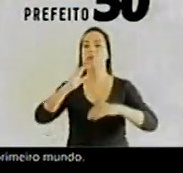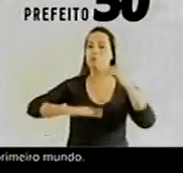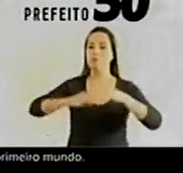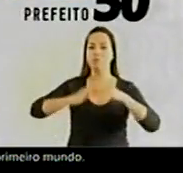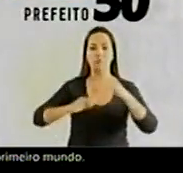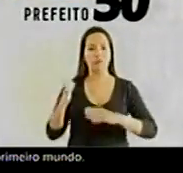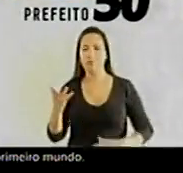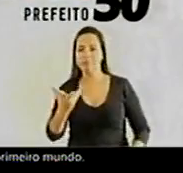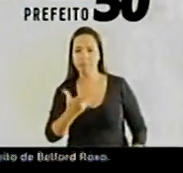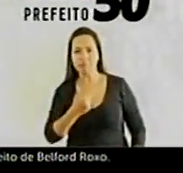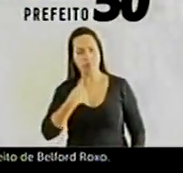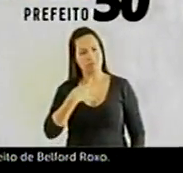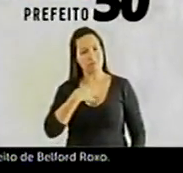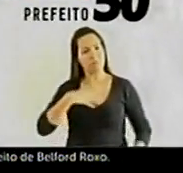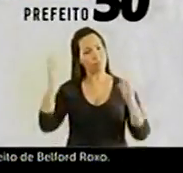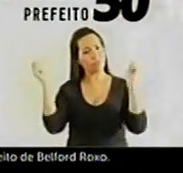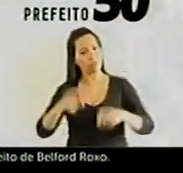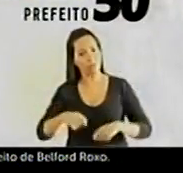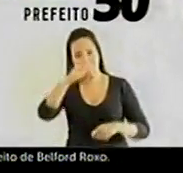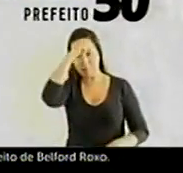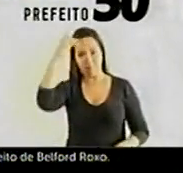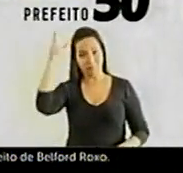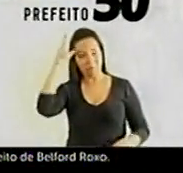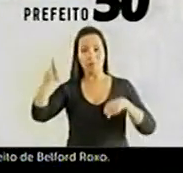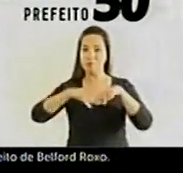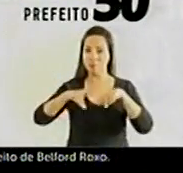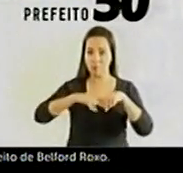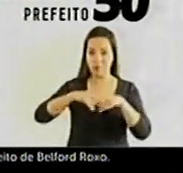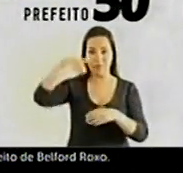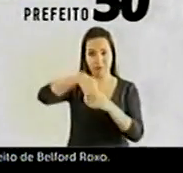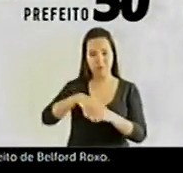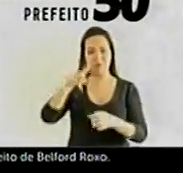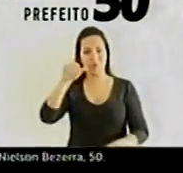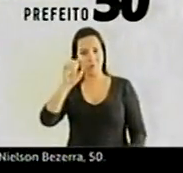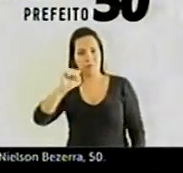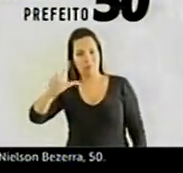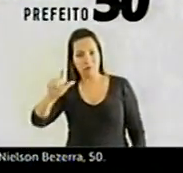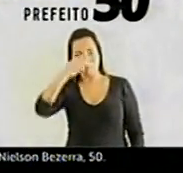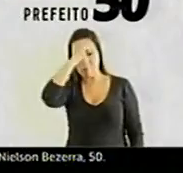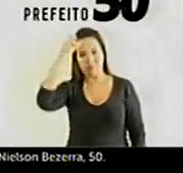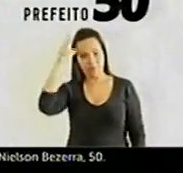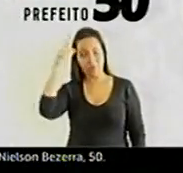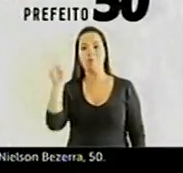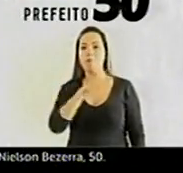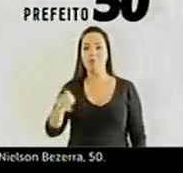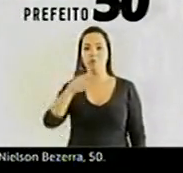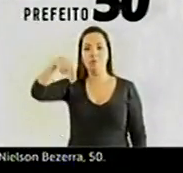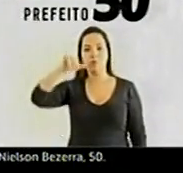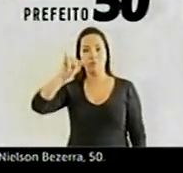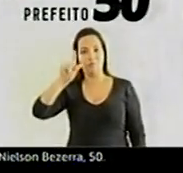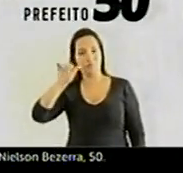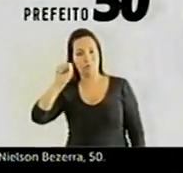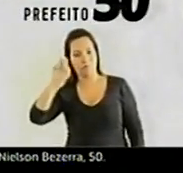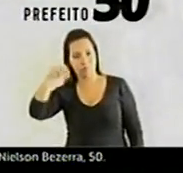formação profissional de primeiro mundo. Eu me sinto preparado para ser prefeito de Belfor Roxo. Vote PSOL. Para